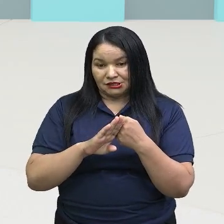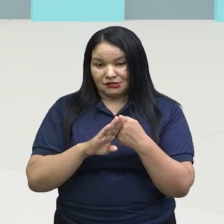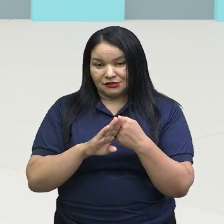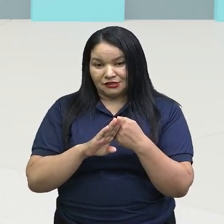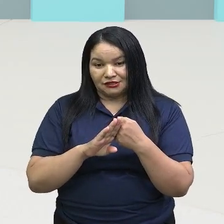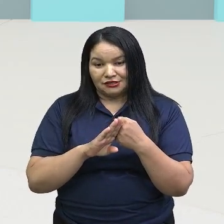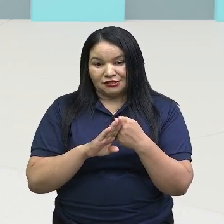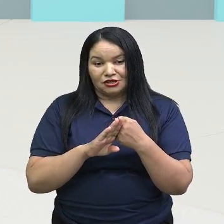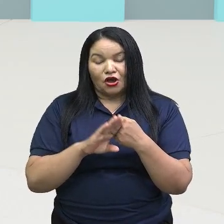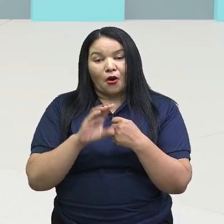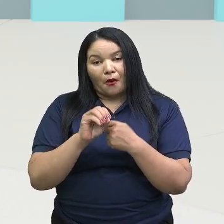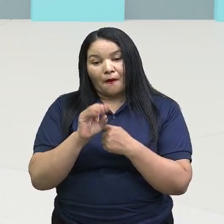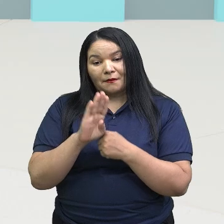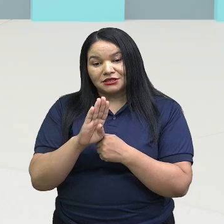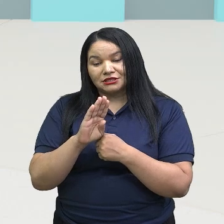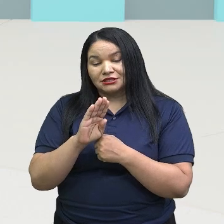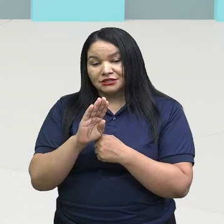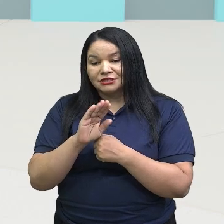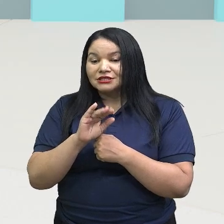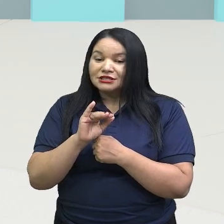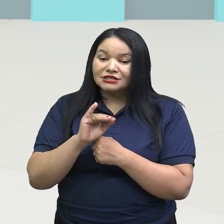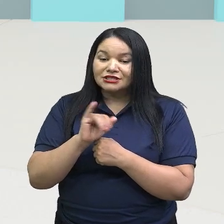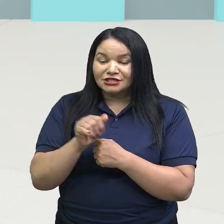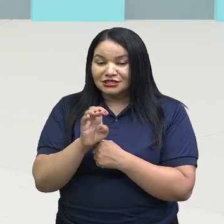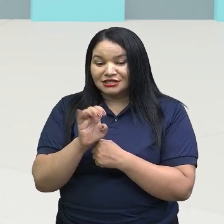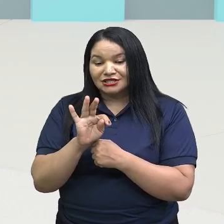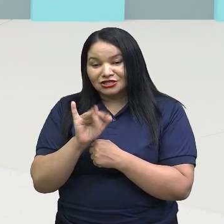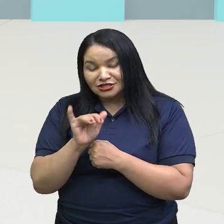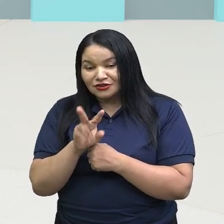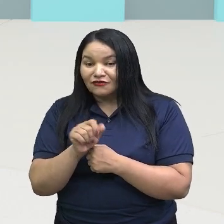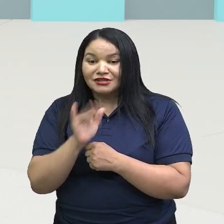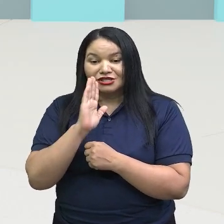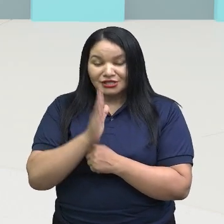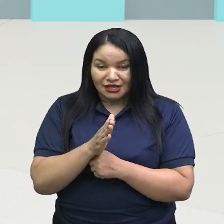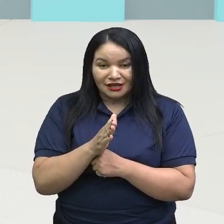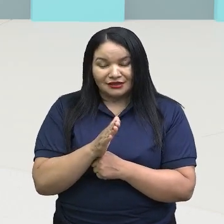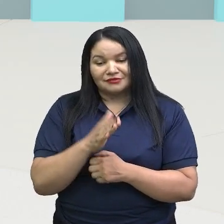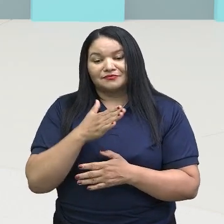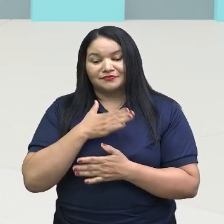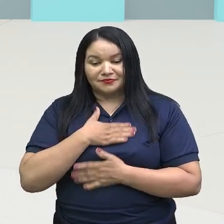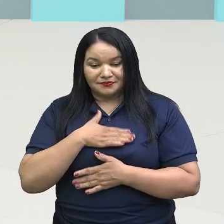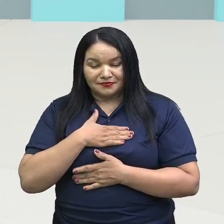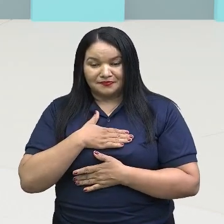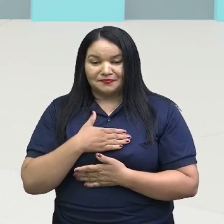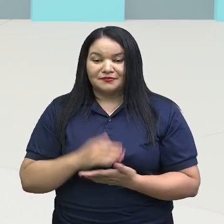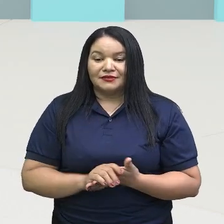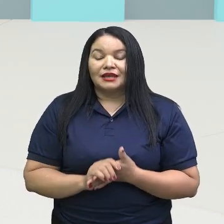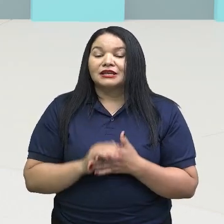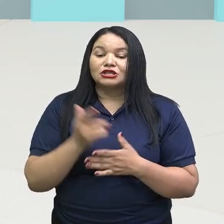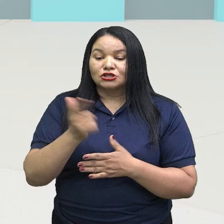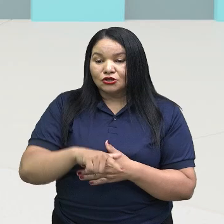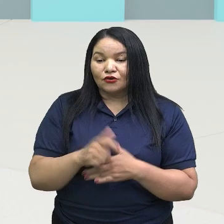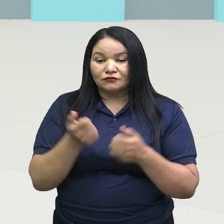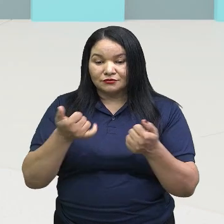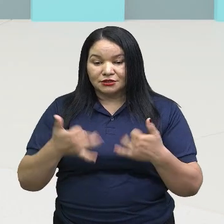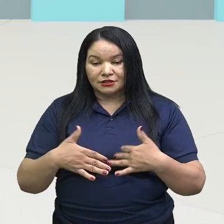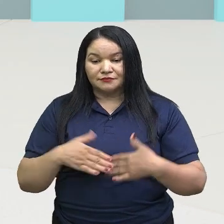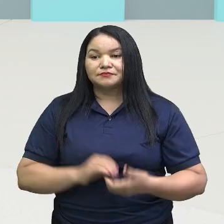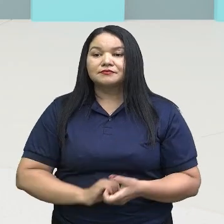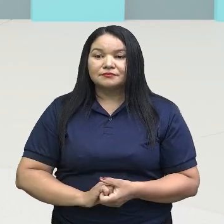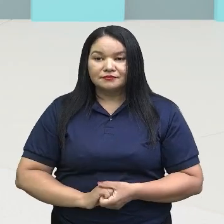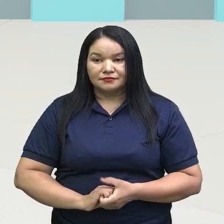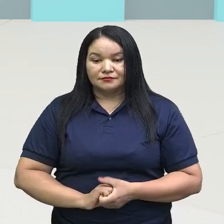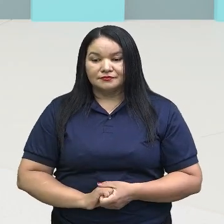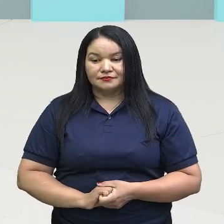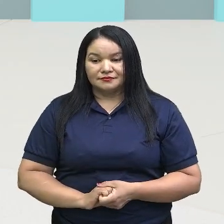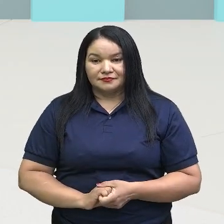substantiva, objetiva direta. Calma, não é um bicho de 7 cabeças, já falei. Veja que ela está